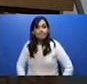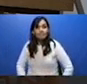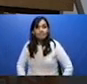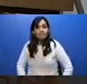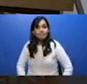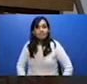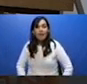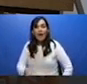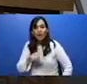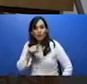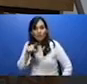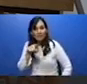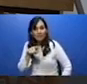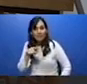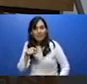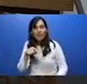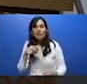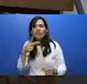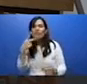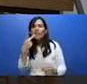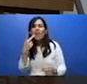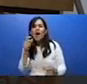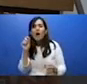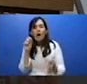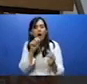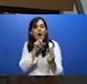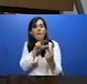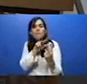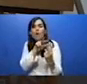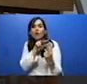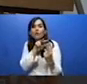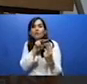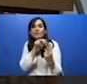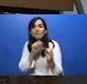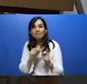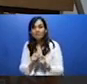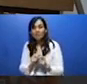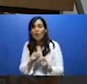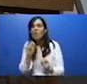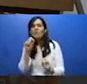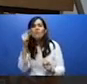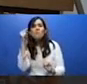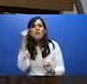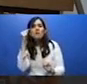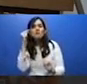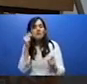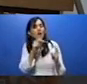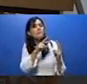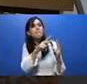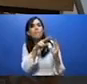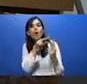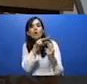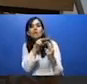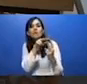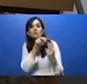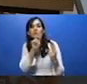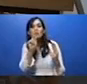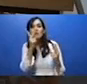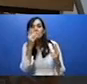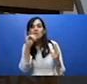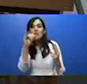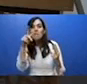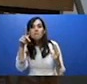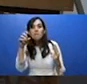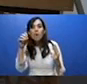a hipótese de vocês, tá? A hipótese é a ideia que vocês têm aí. O que vocês acham que acontece com uma